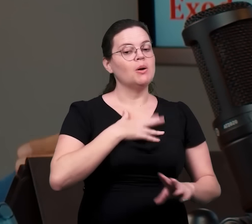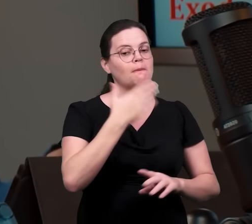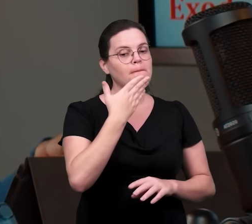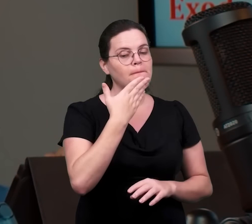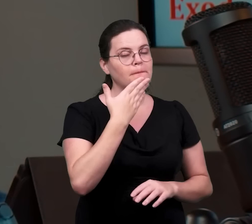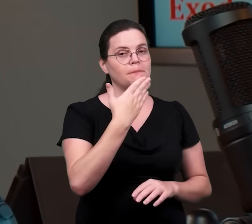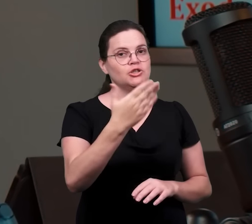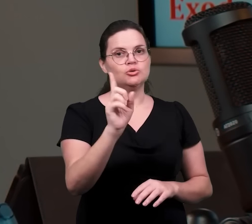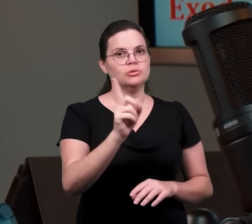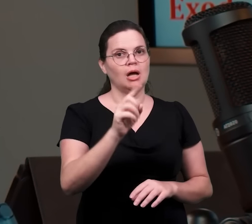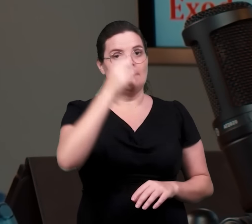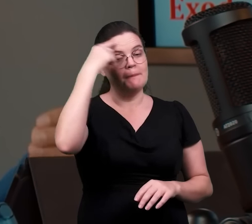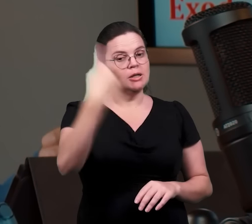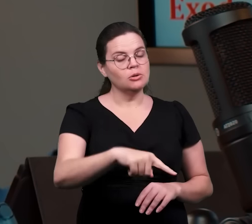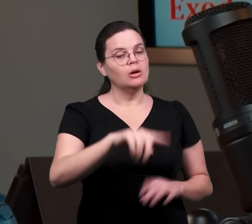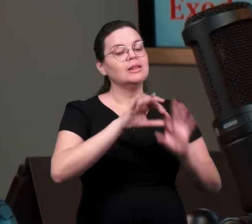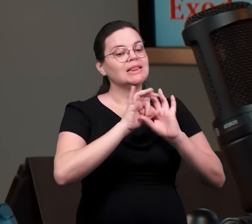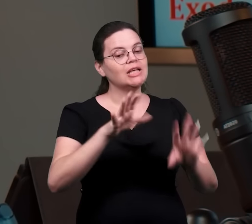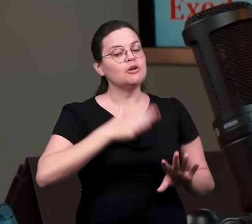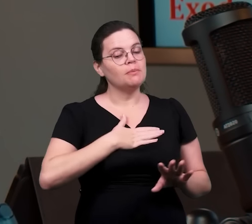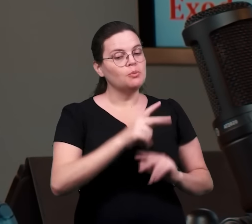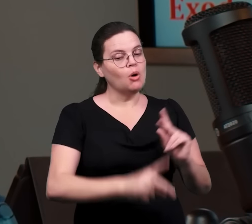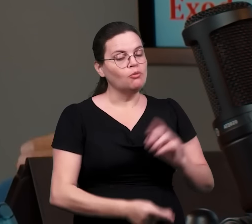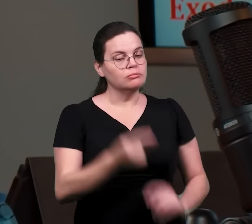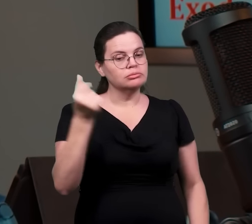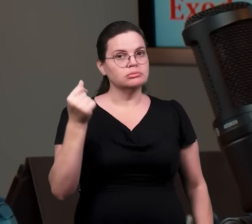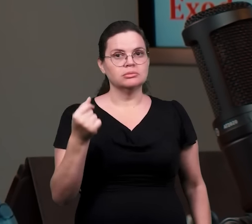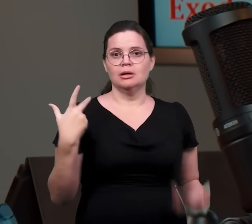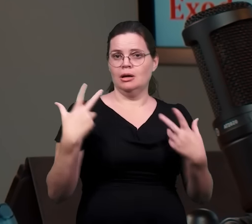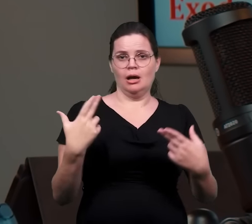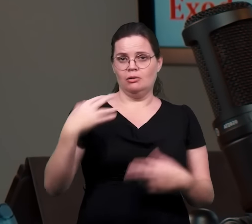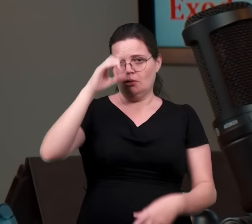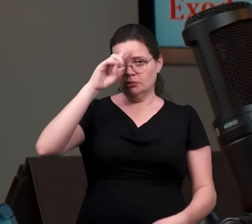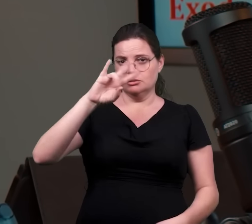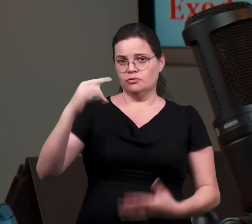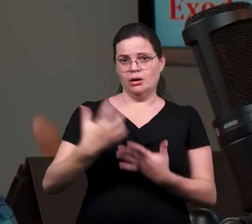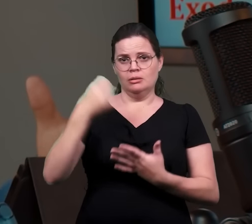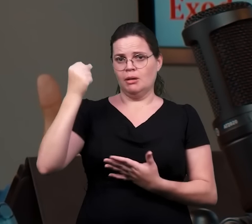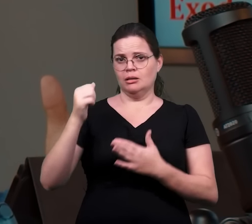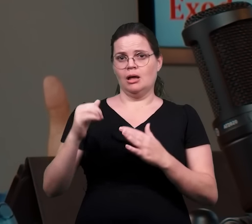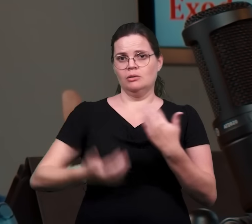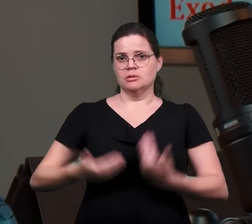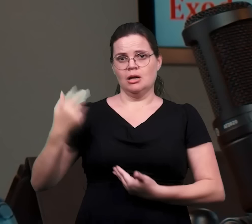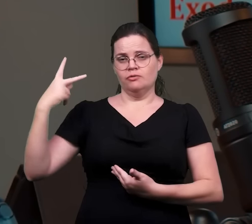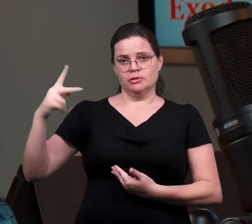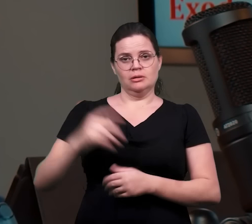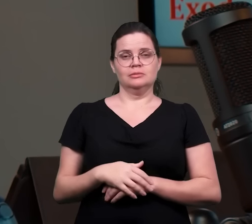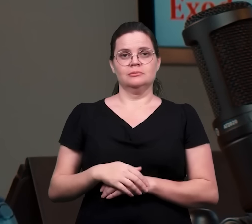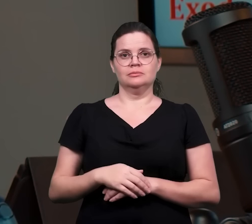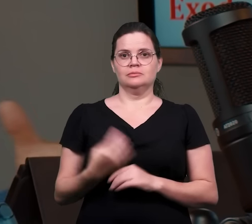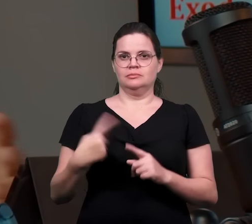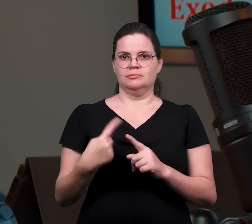para que Faraó deixasse o povo ir. É uma ordem de Deus. Deus vai arrebatar a sua igreja. Nesse paralelo,